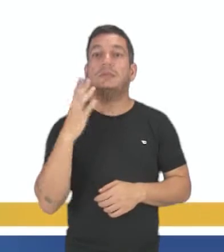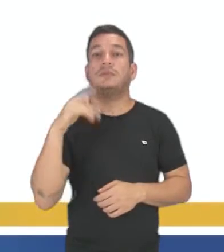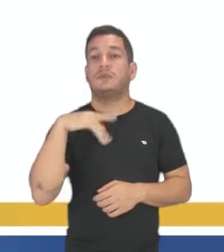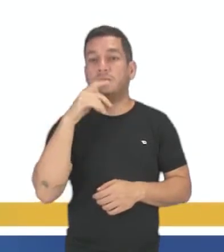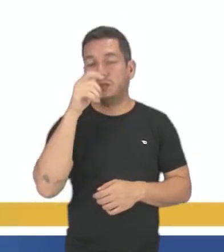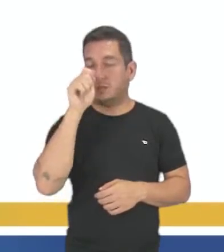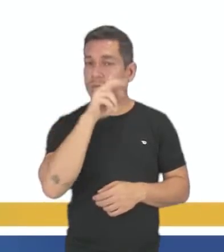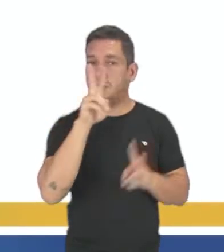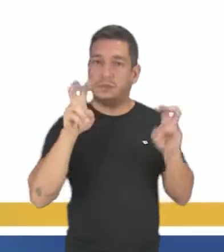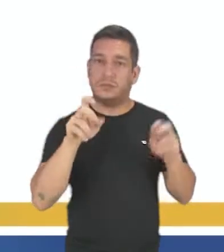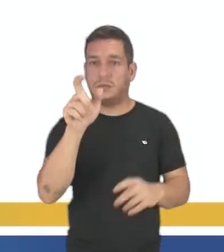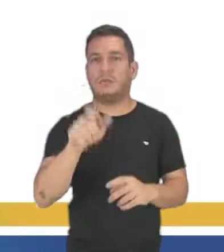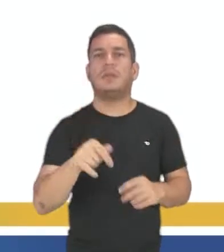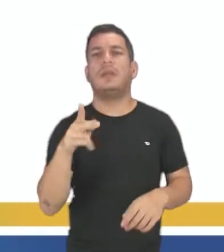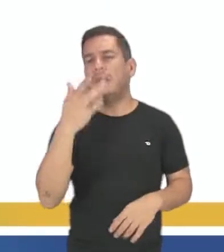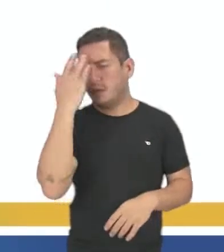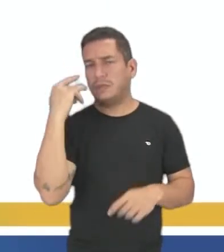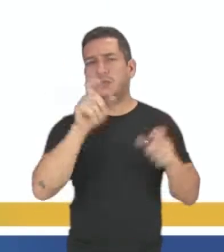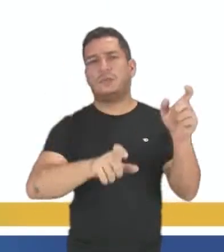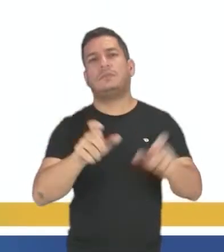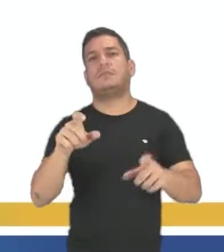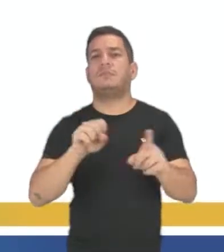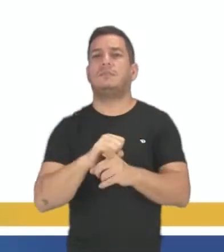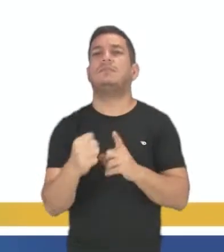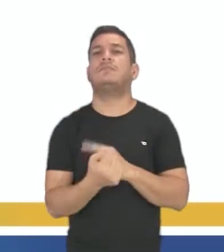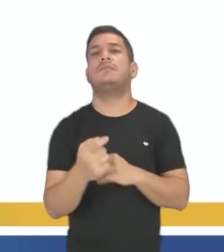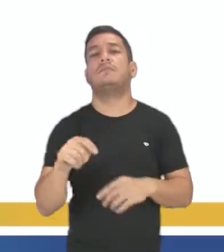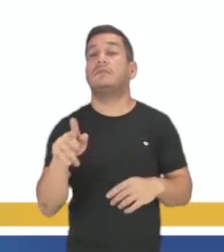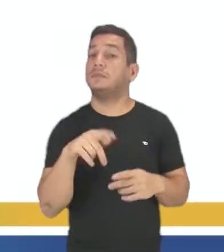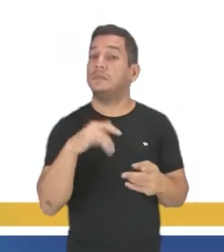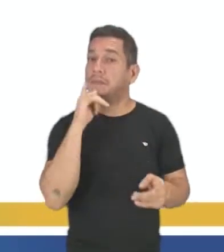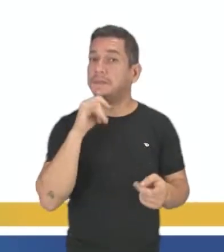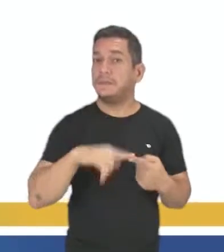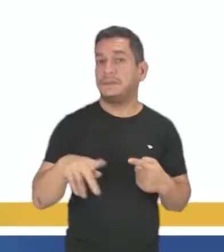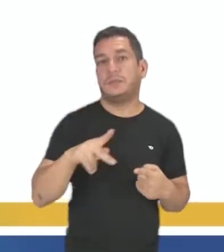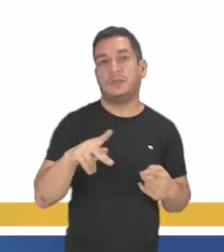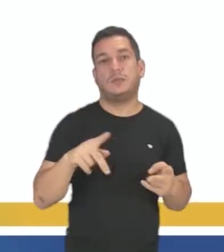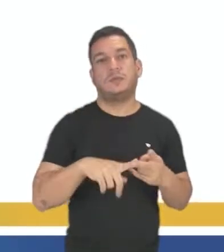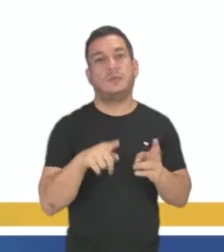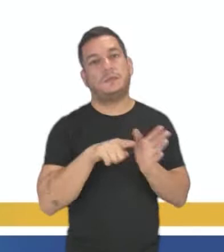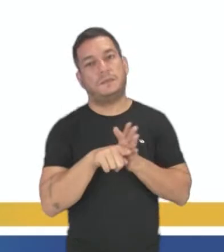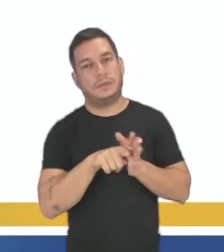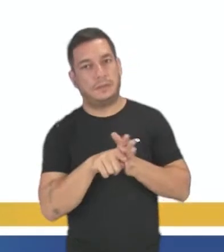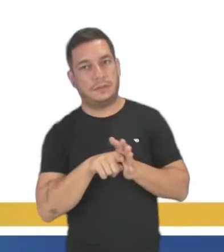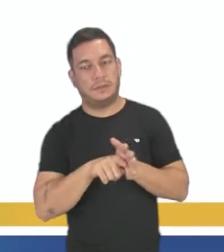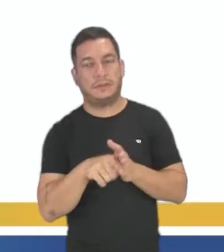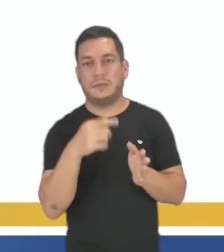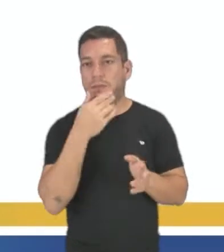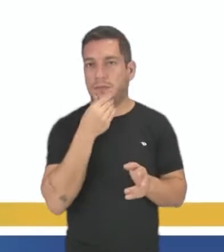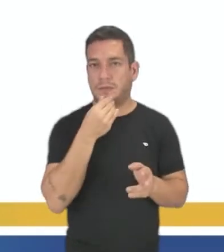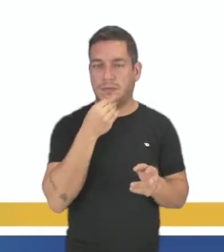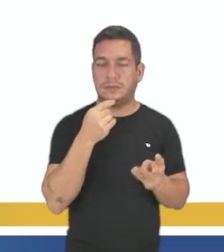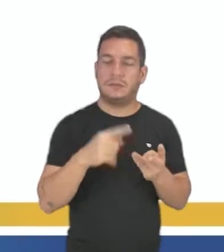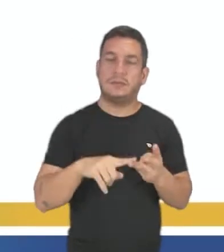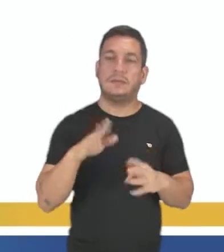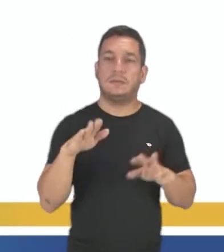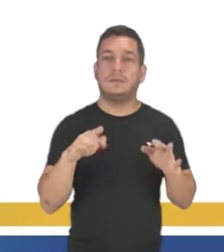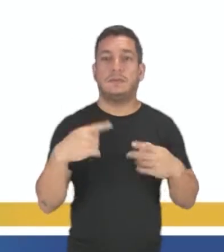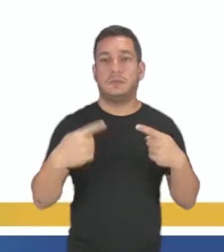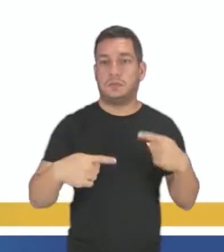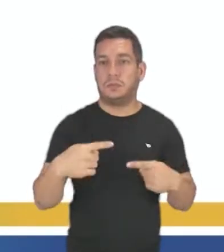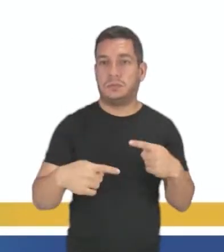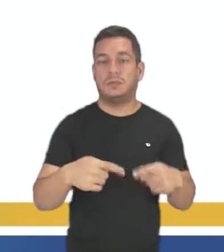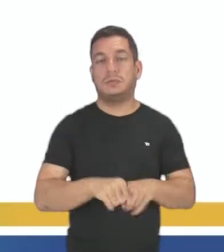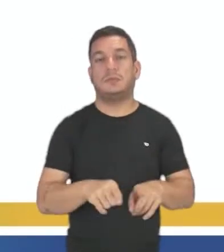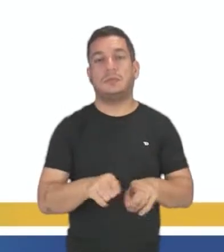assunto. Quem são essas pessoas na sociedade? Um professor, um pesquisador, às vezes um